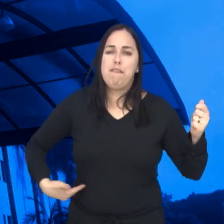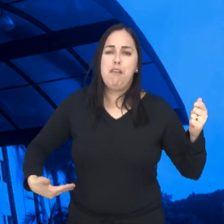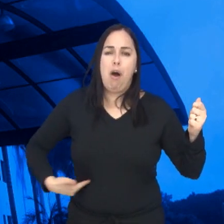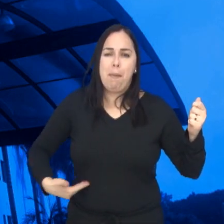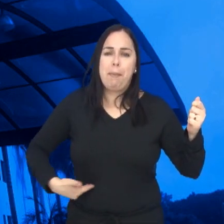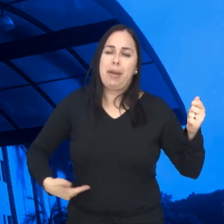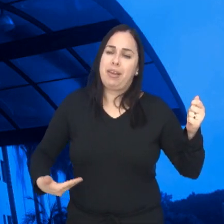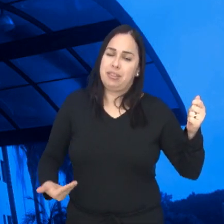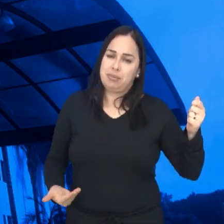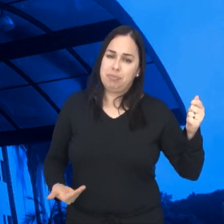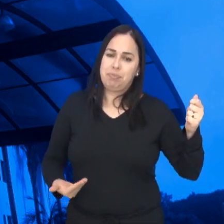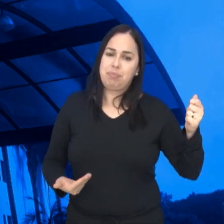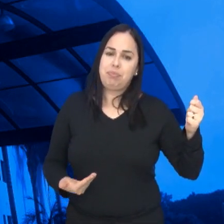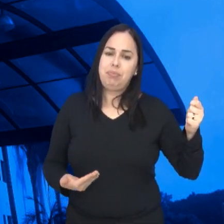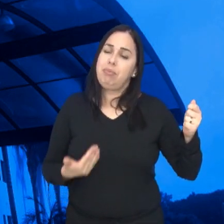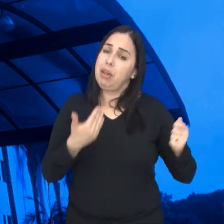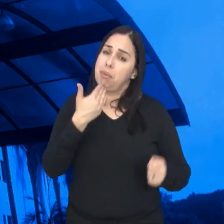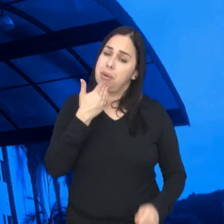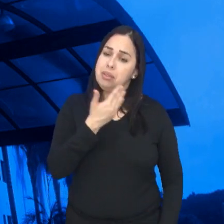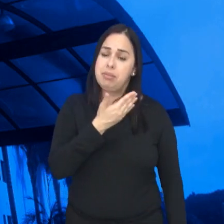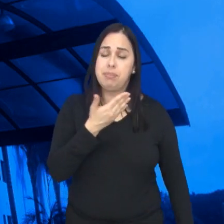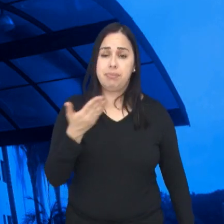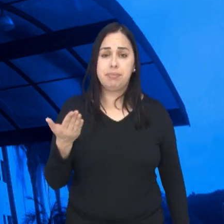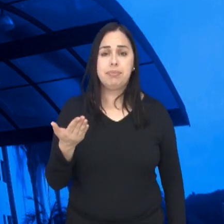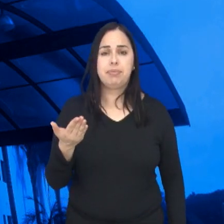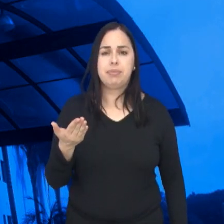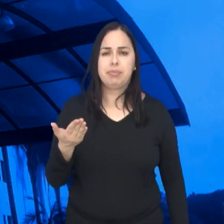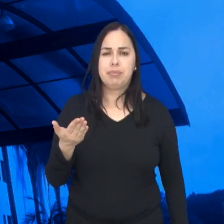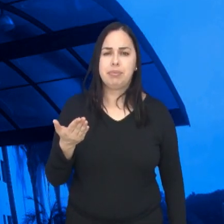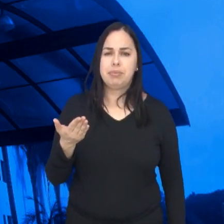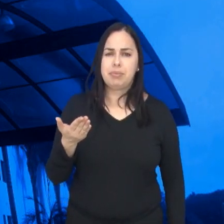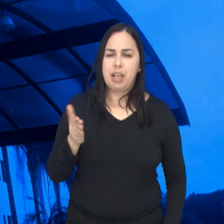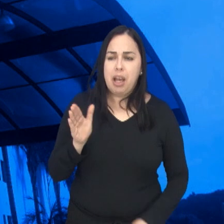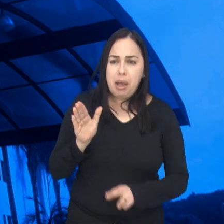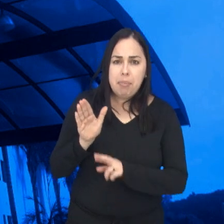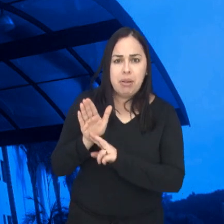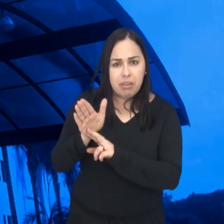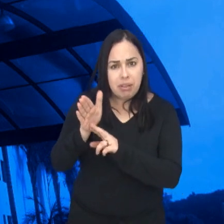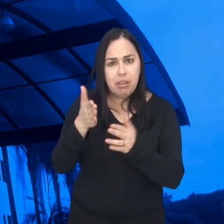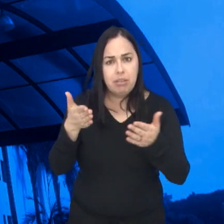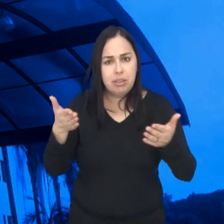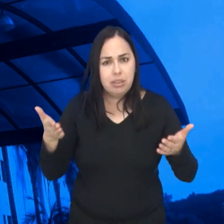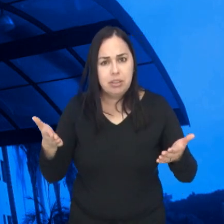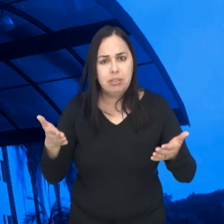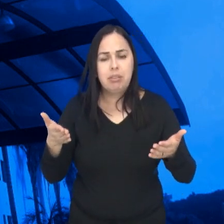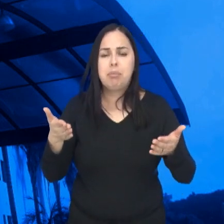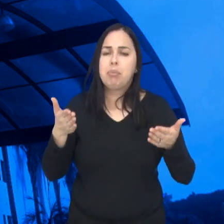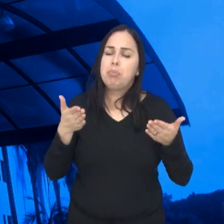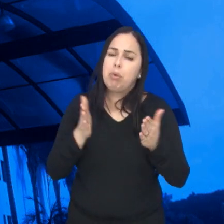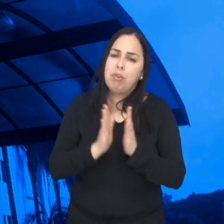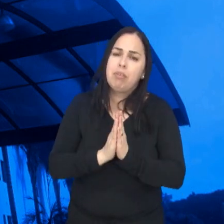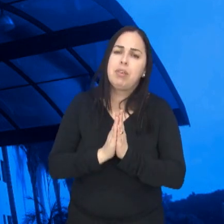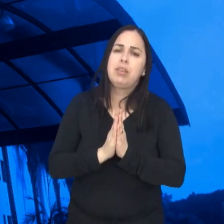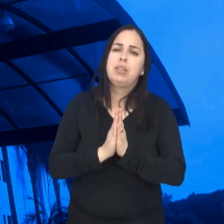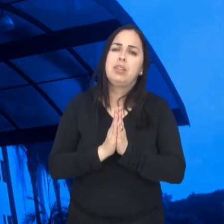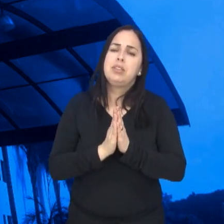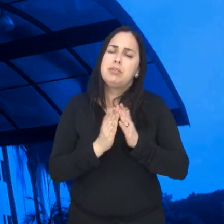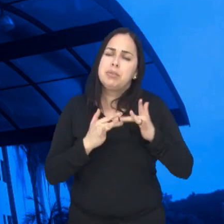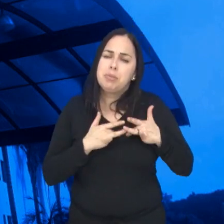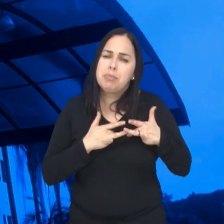fome". Eu peço a vocês, representantes nossos, que se voltem com